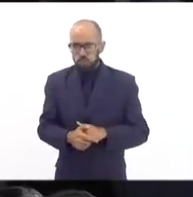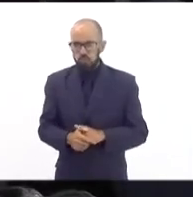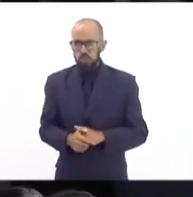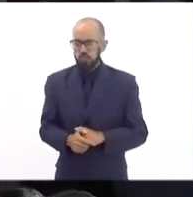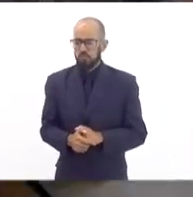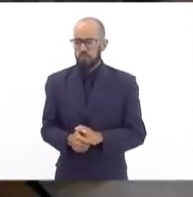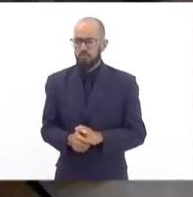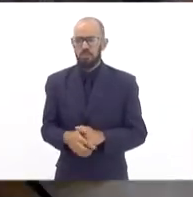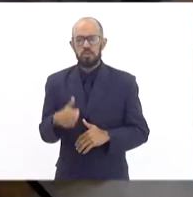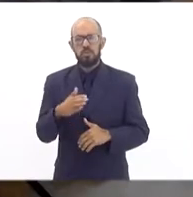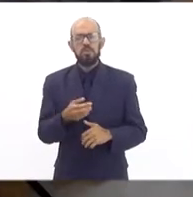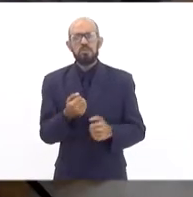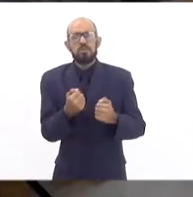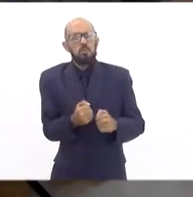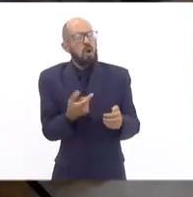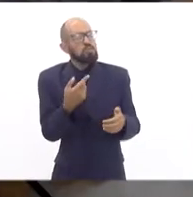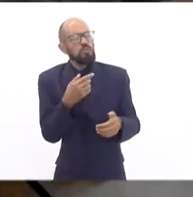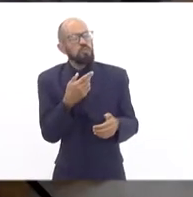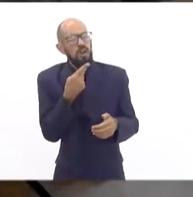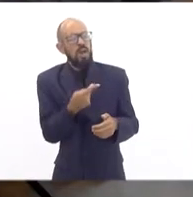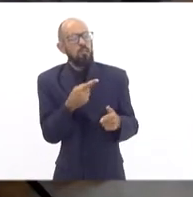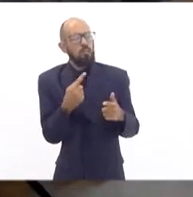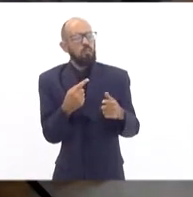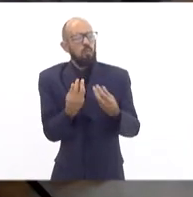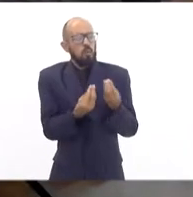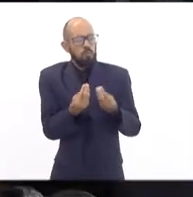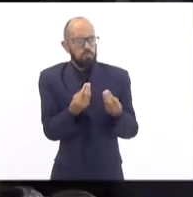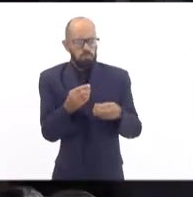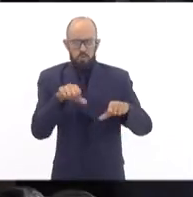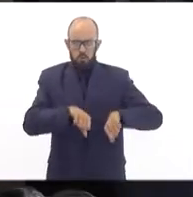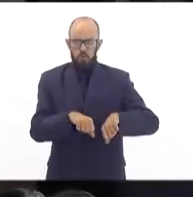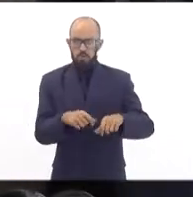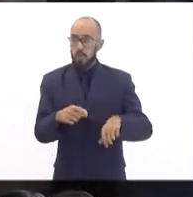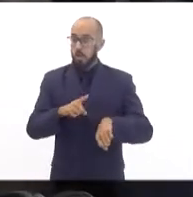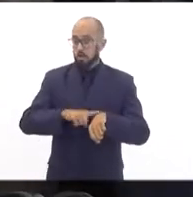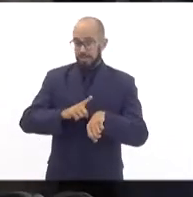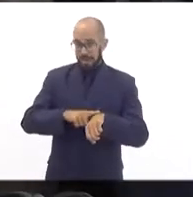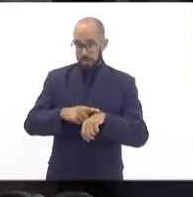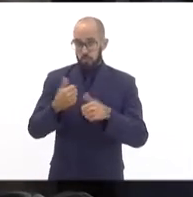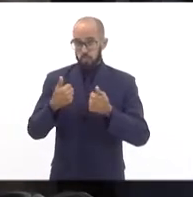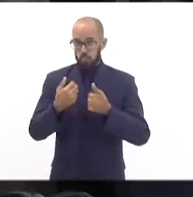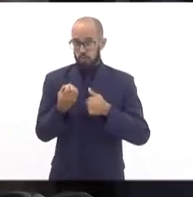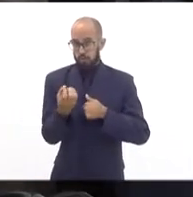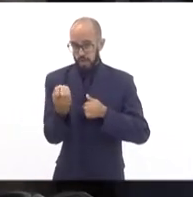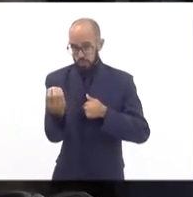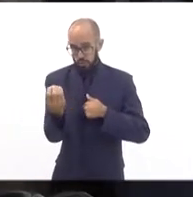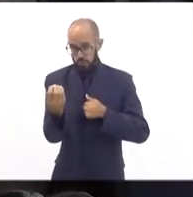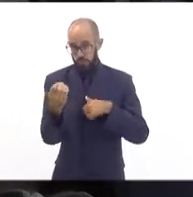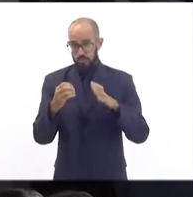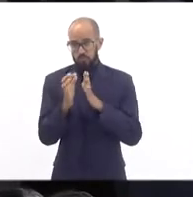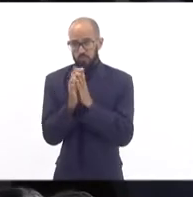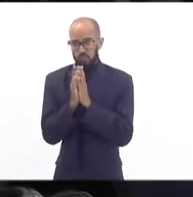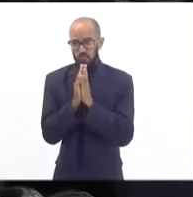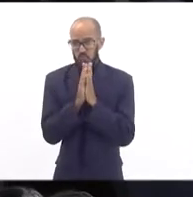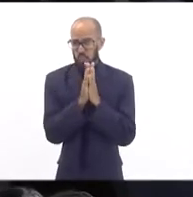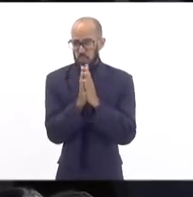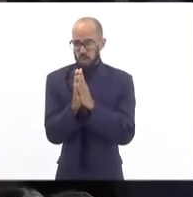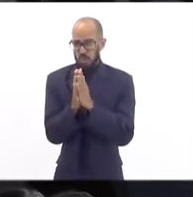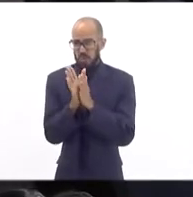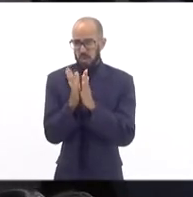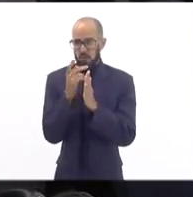dizer exatamente em que você acha que piorou? Tempo de viagem, superlotação, é como já havia